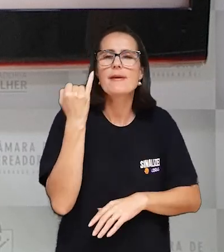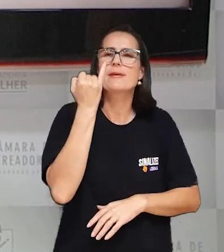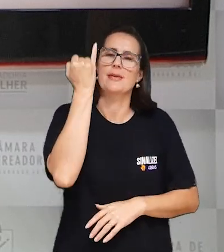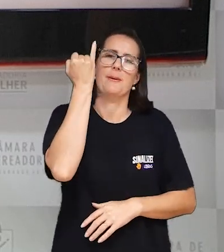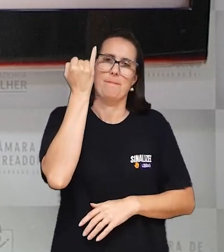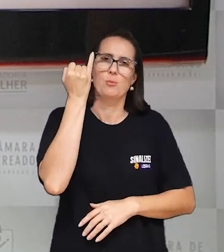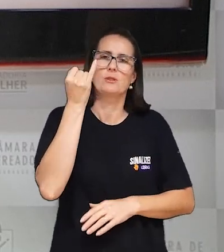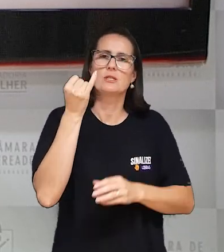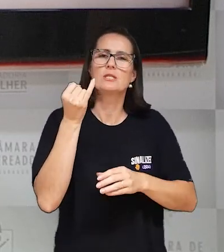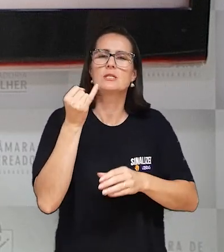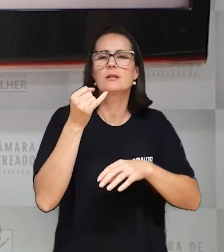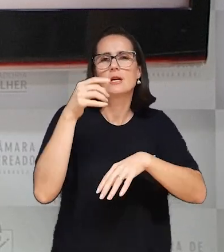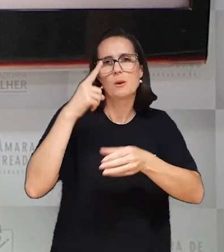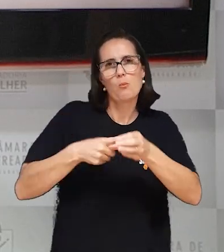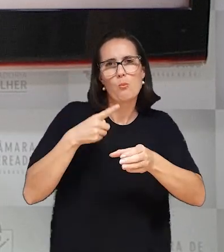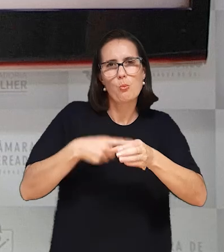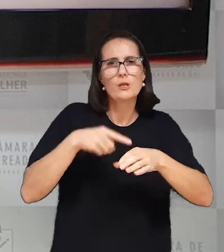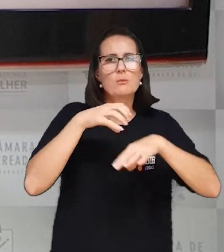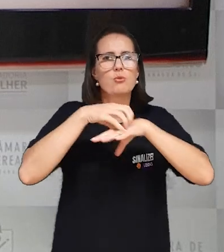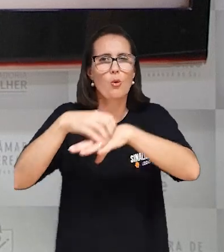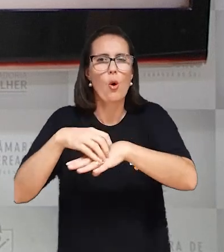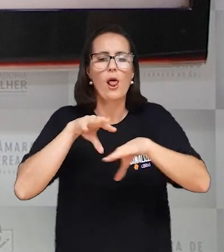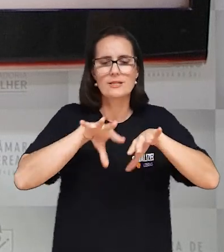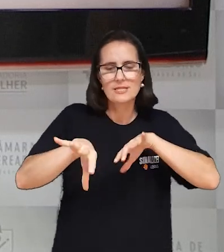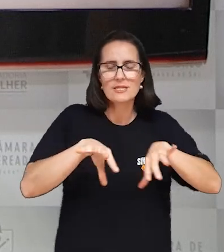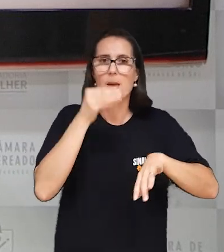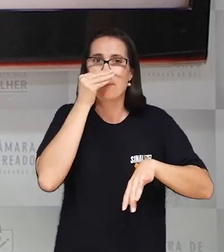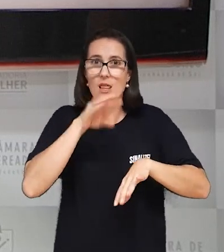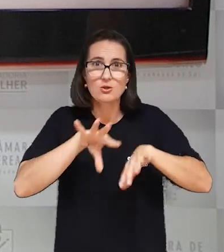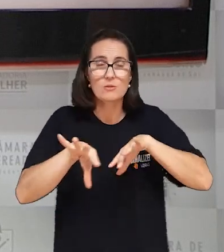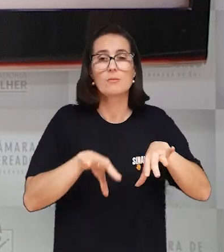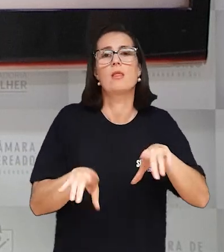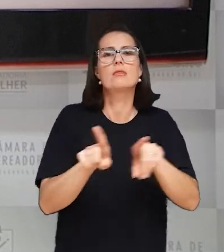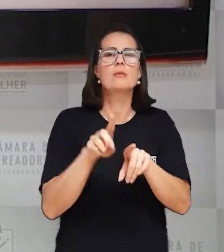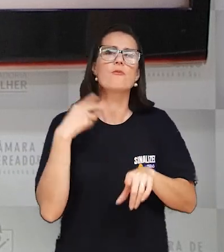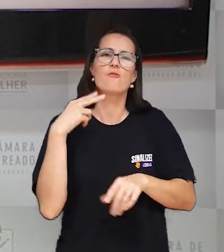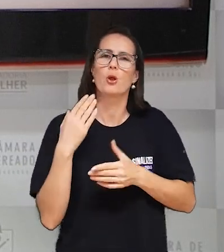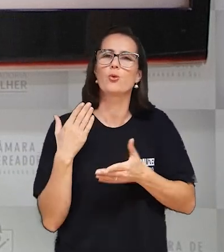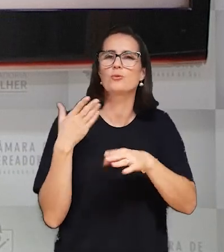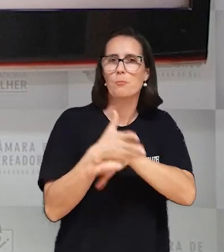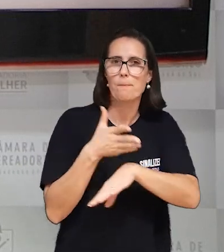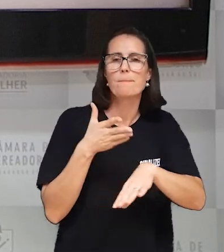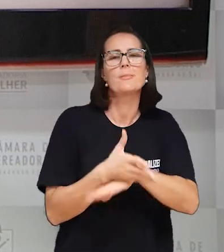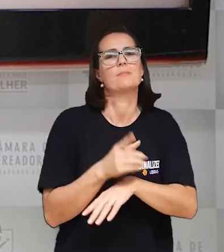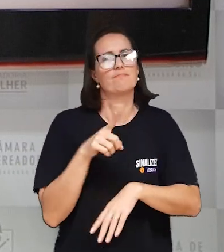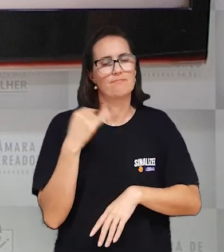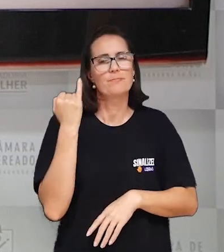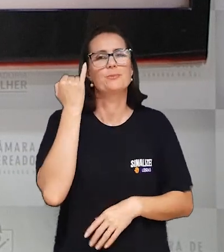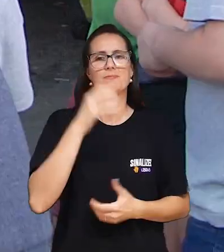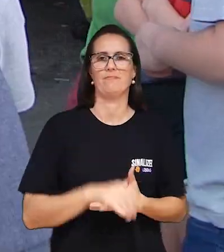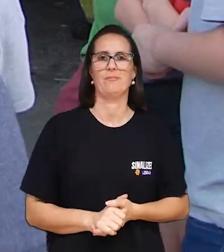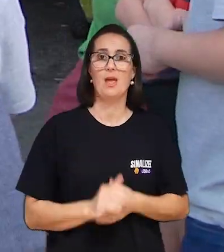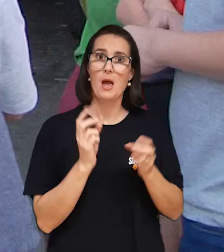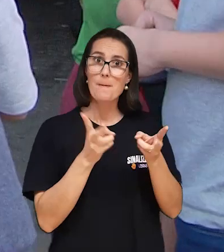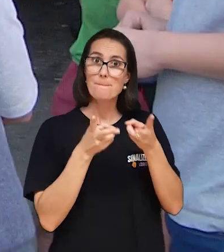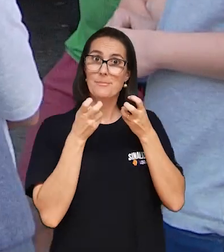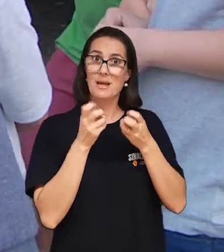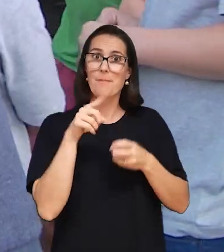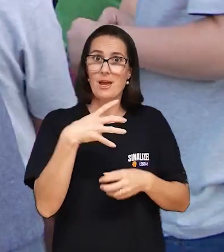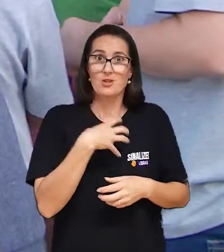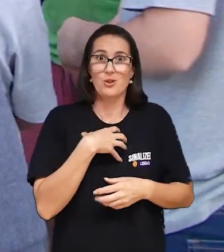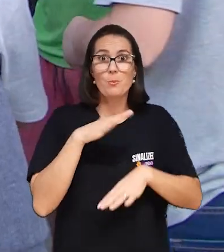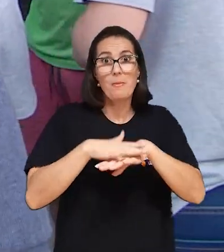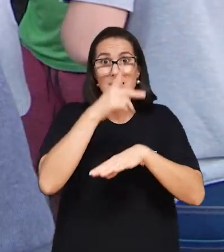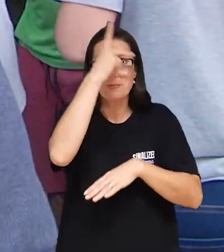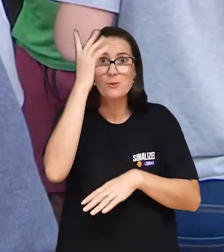ressalta a importância da coleta seletiva no município e a participação dos vereadores mirins neste processo. A gente percebe que é